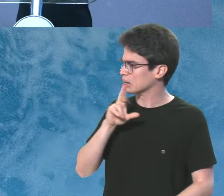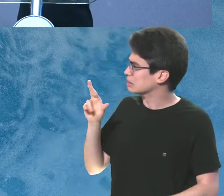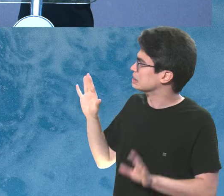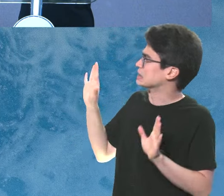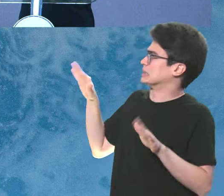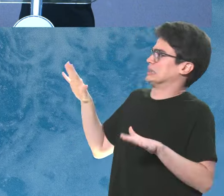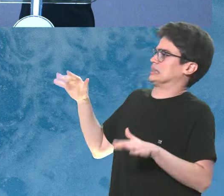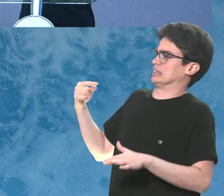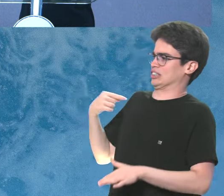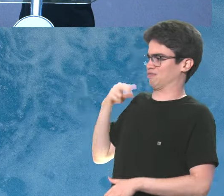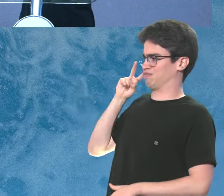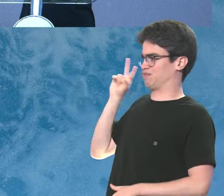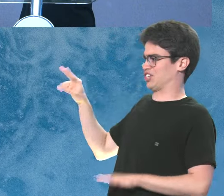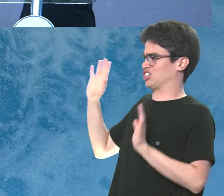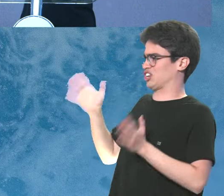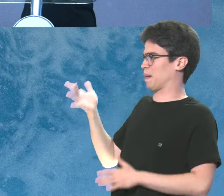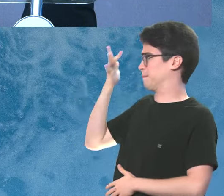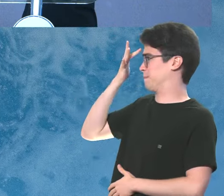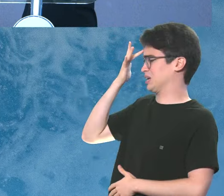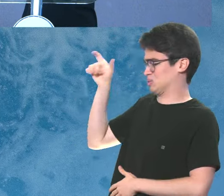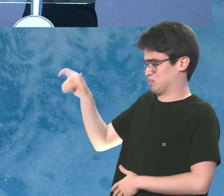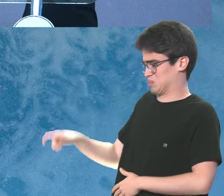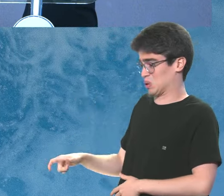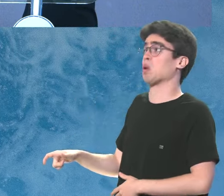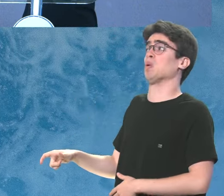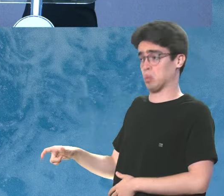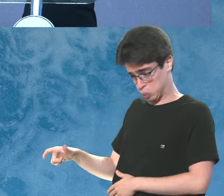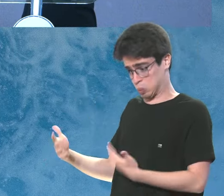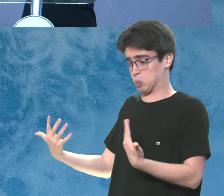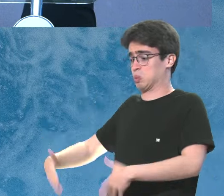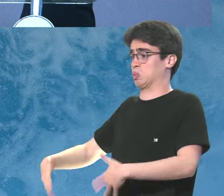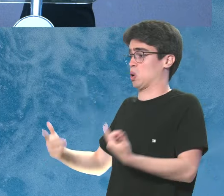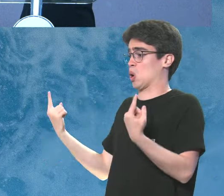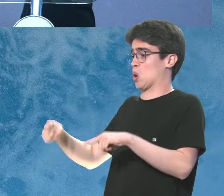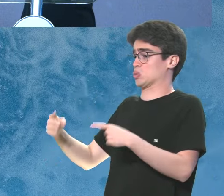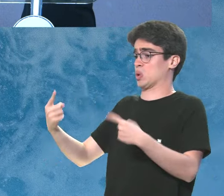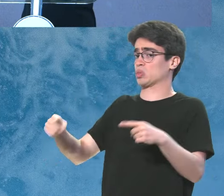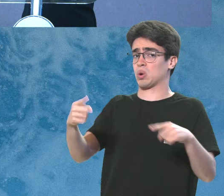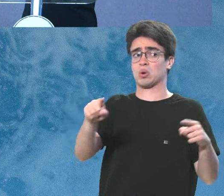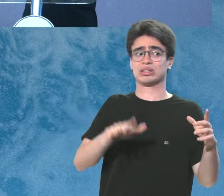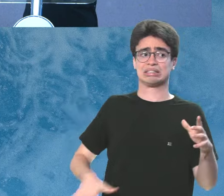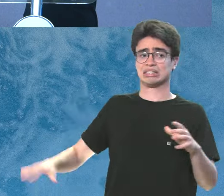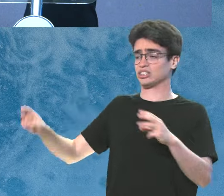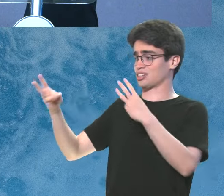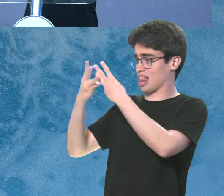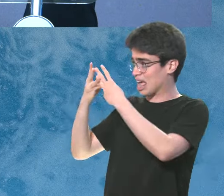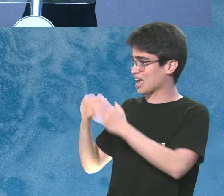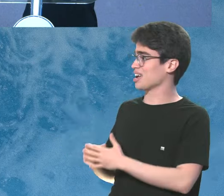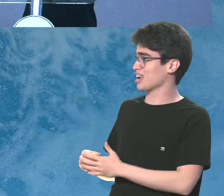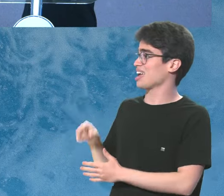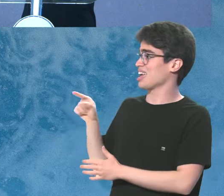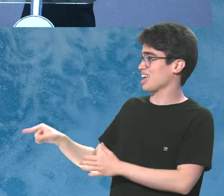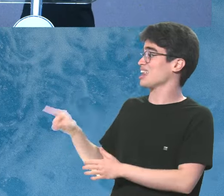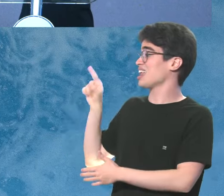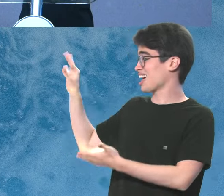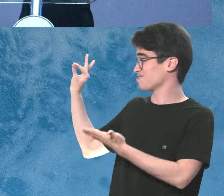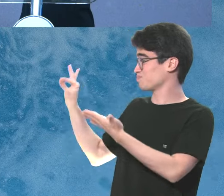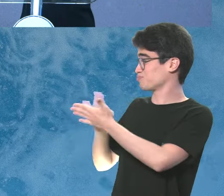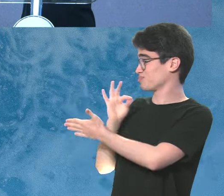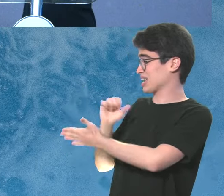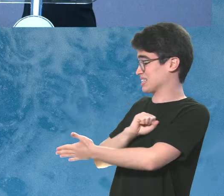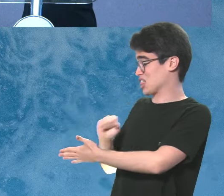ouvi muita gente falar das coisas horríveis que esse homem vem fazendo ao teu povo Santo em Jerusalém e ele tem autorização dos principais